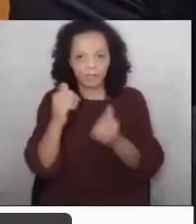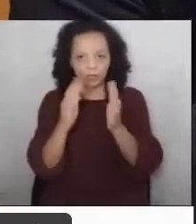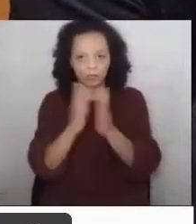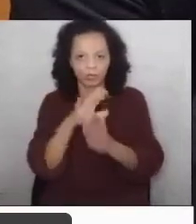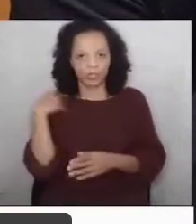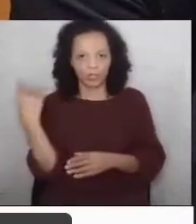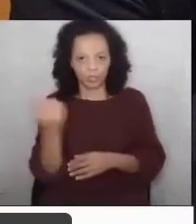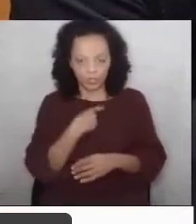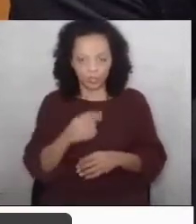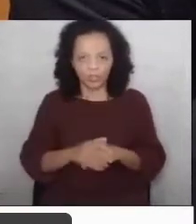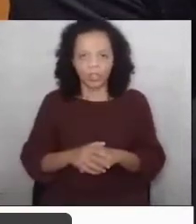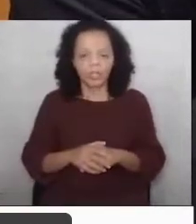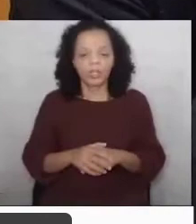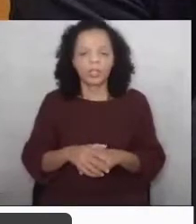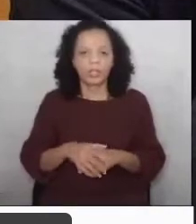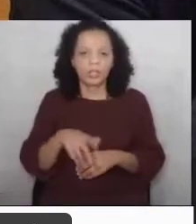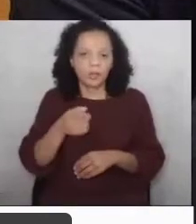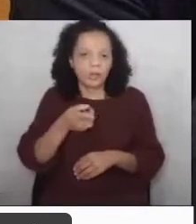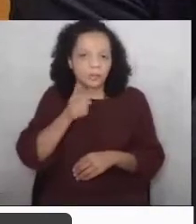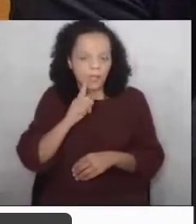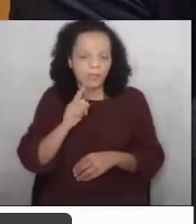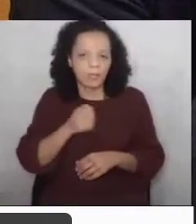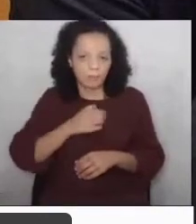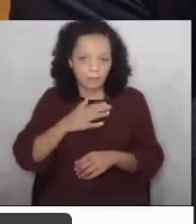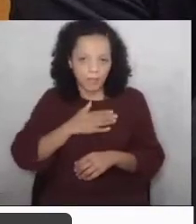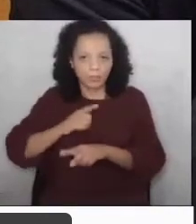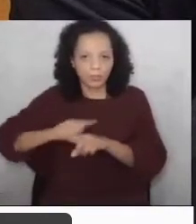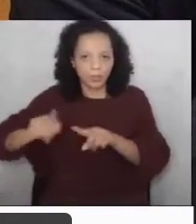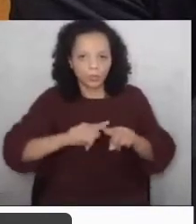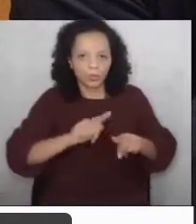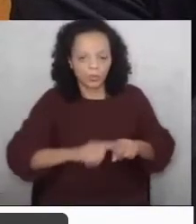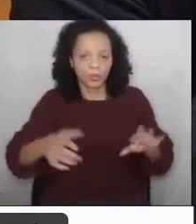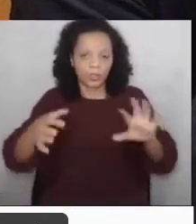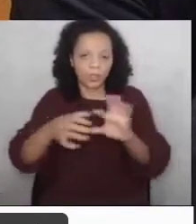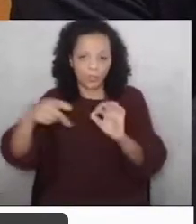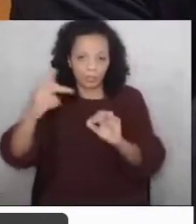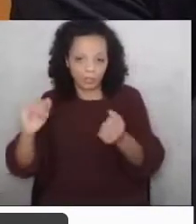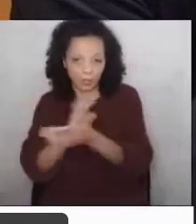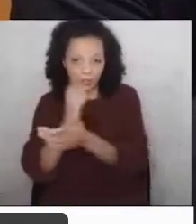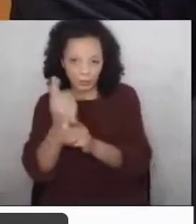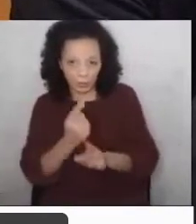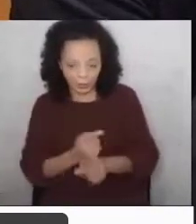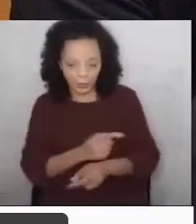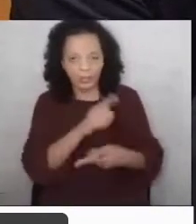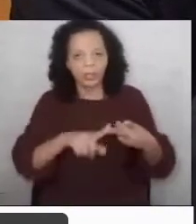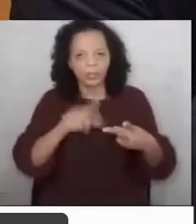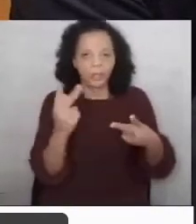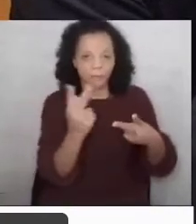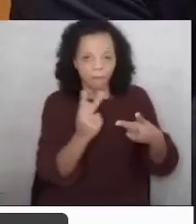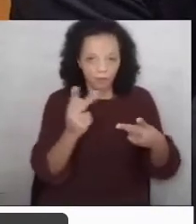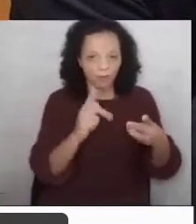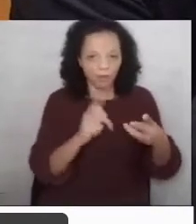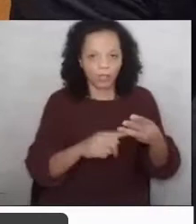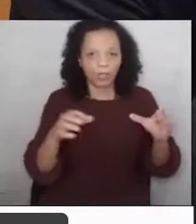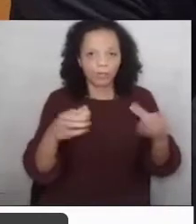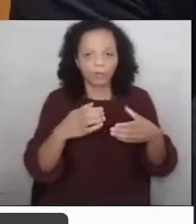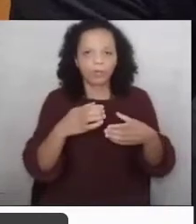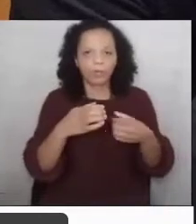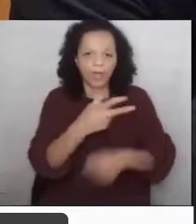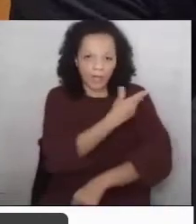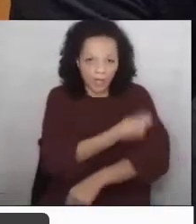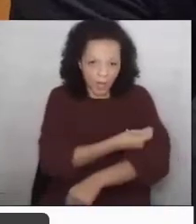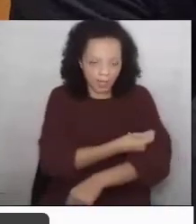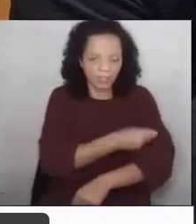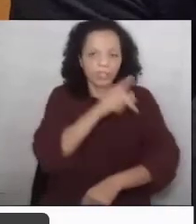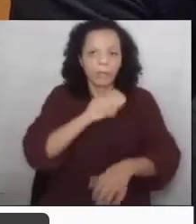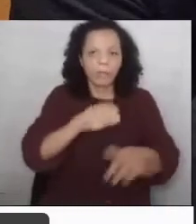aos lucros empresa que o fina e triste News ligados à comunicação social assim como os ataques a Vodafone ao grupo Germano de Sousa e ao